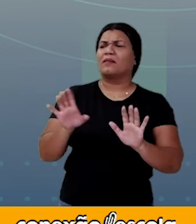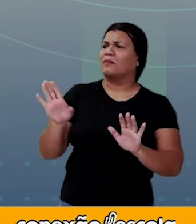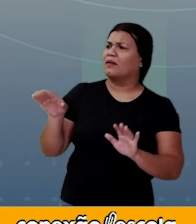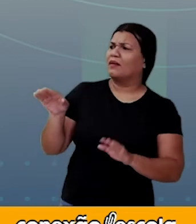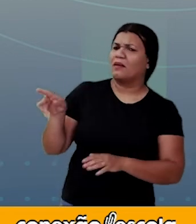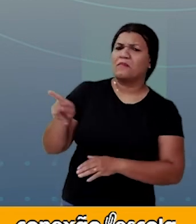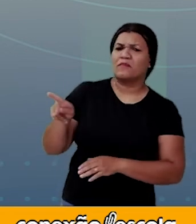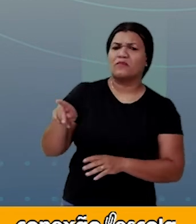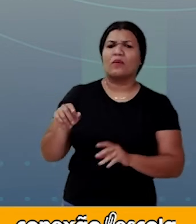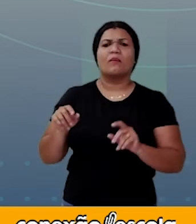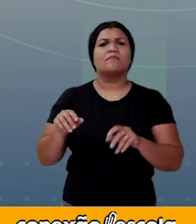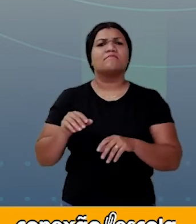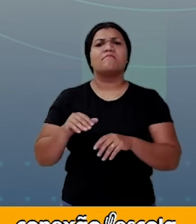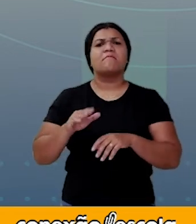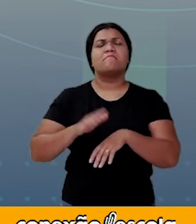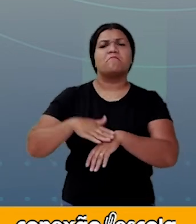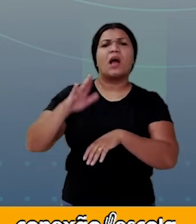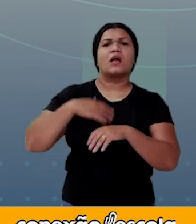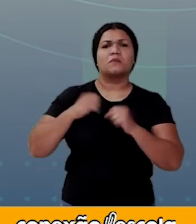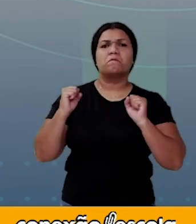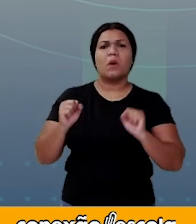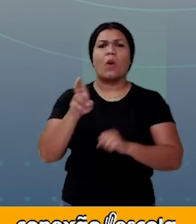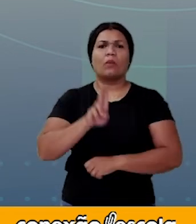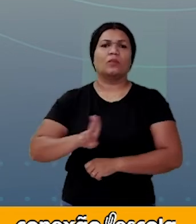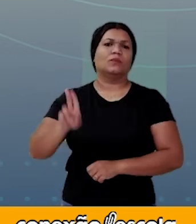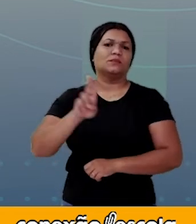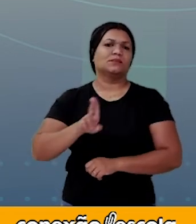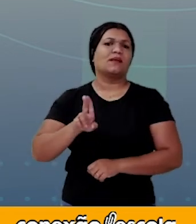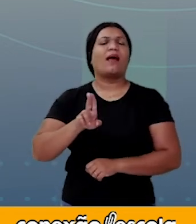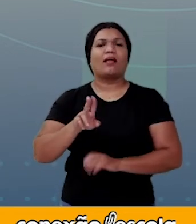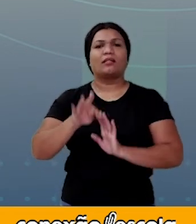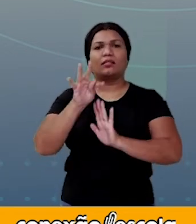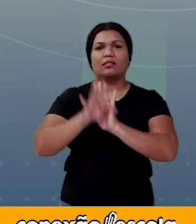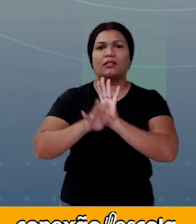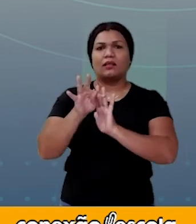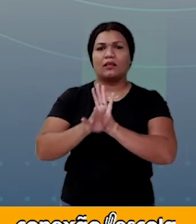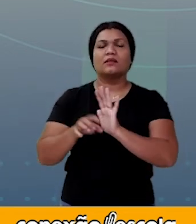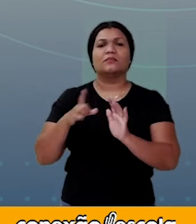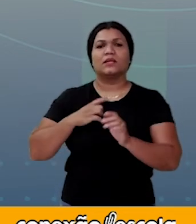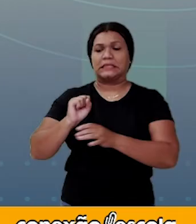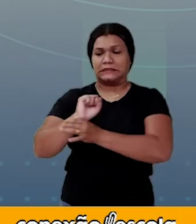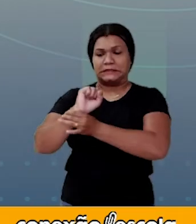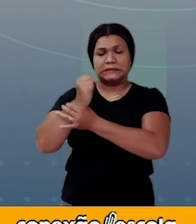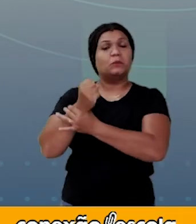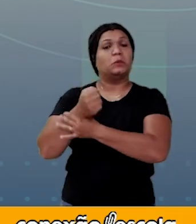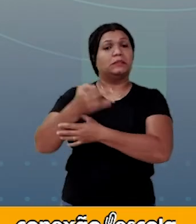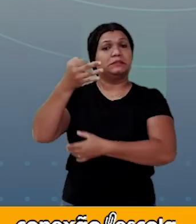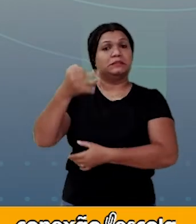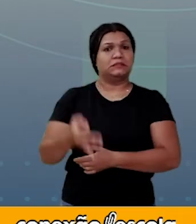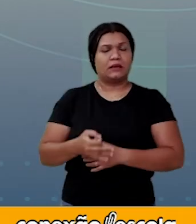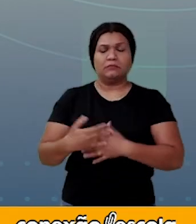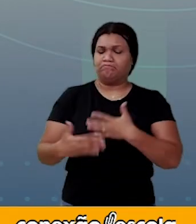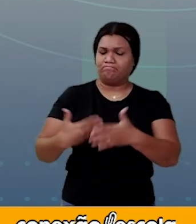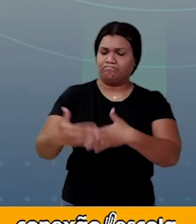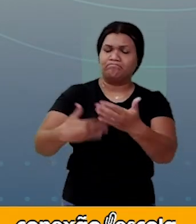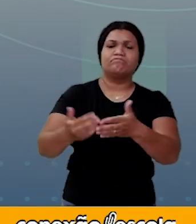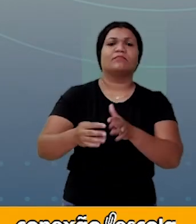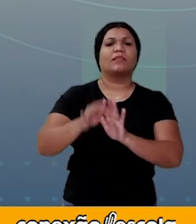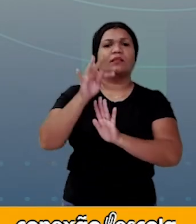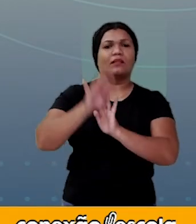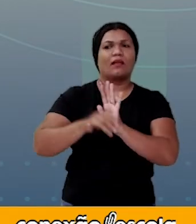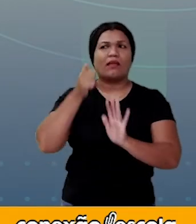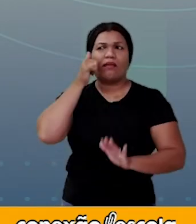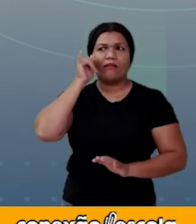Professor, o que mais eu posso utilizar nos meus textos para garantir a progressão do texto e evitar, por exemplo,